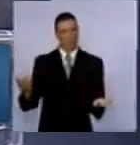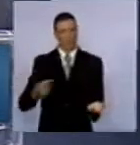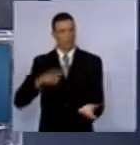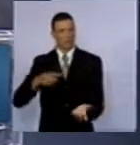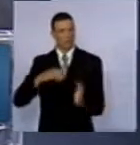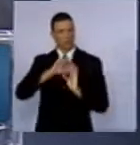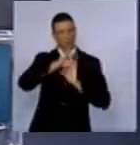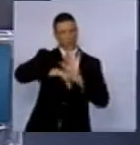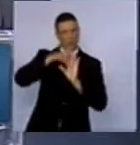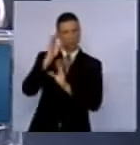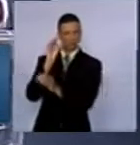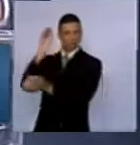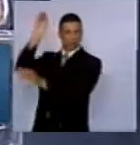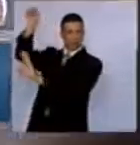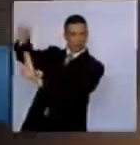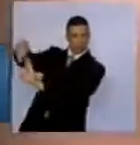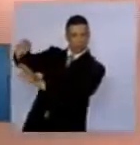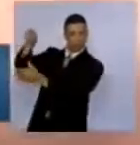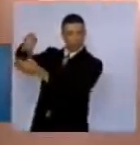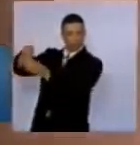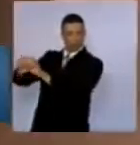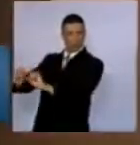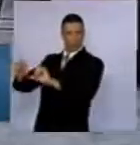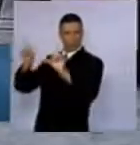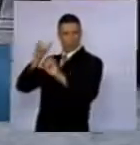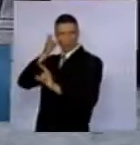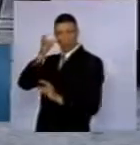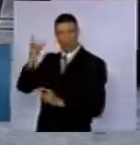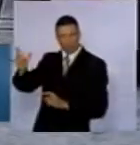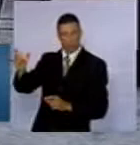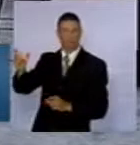conteúdo que está lá sendo exibido.